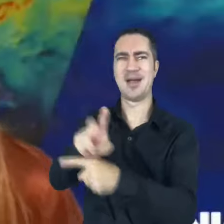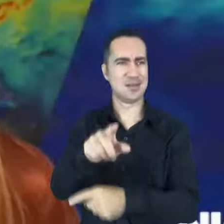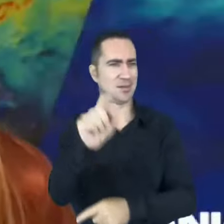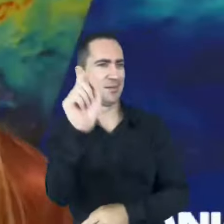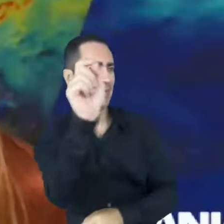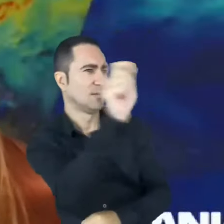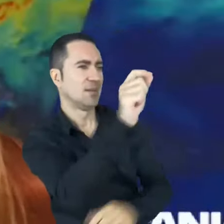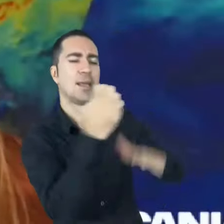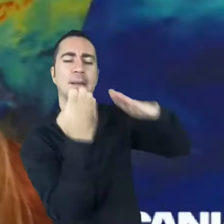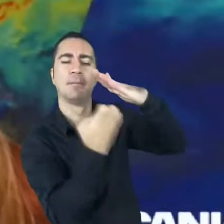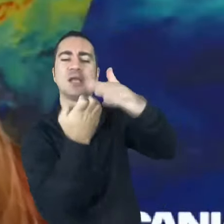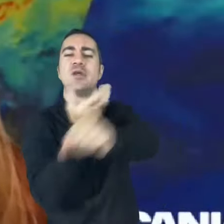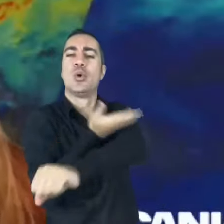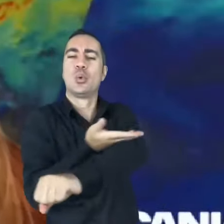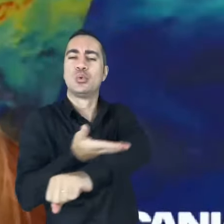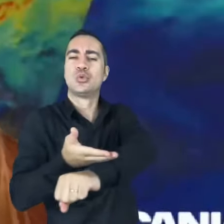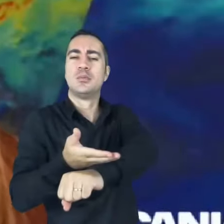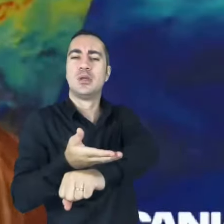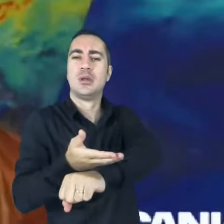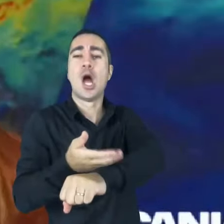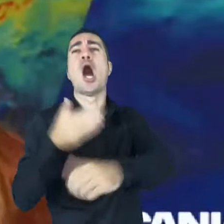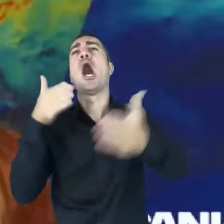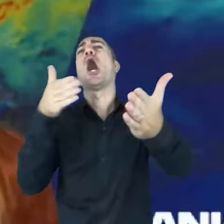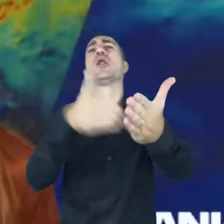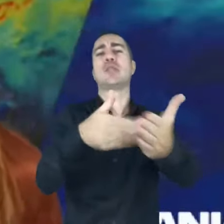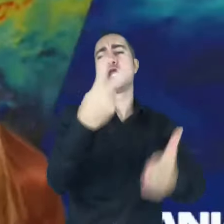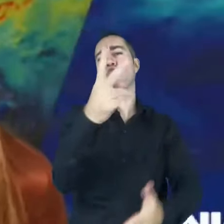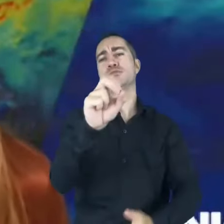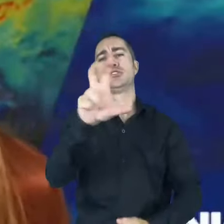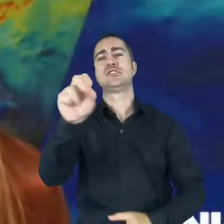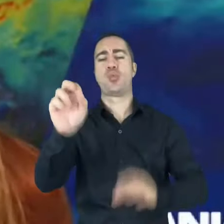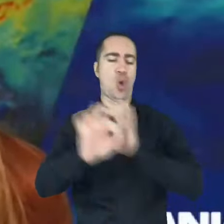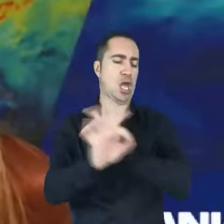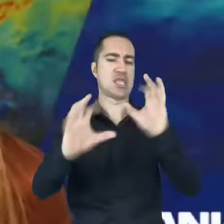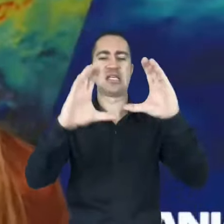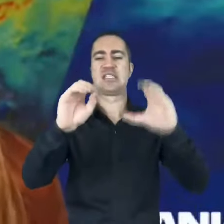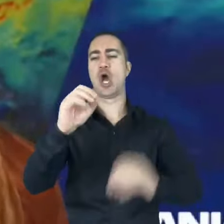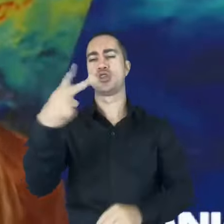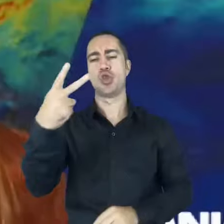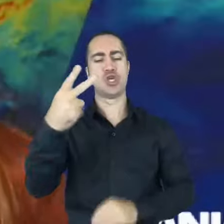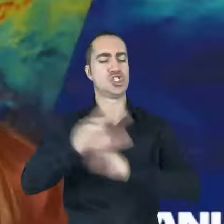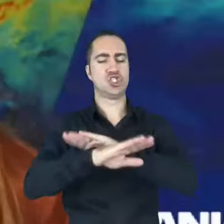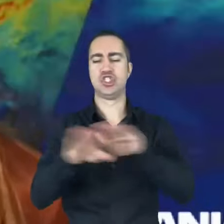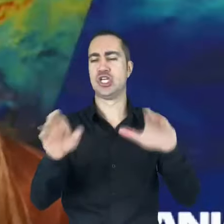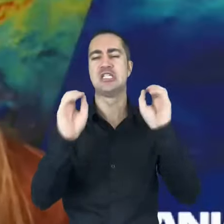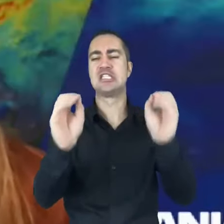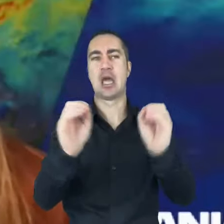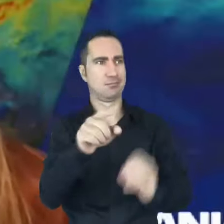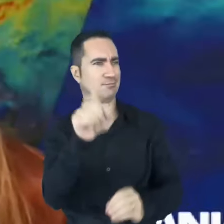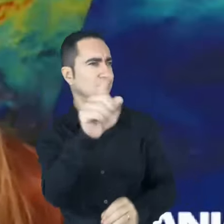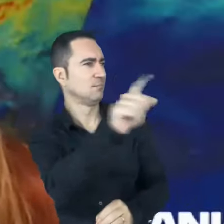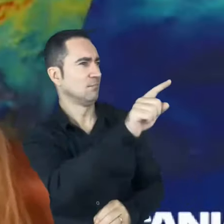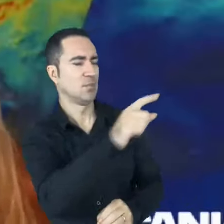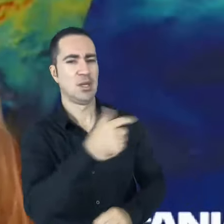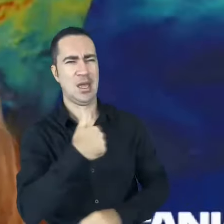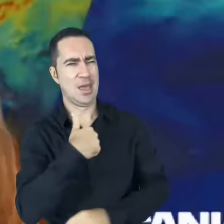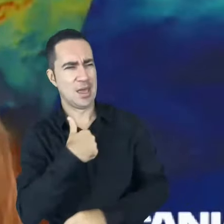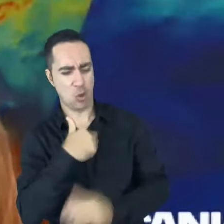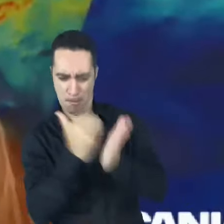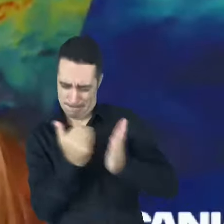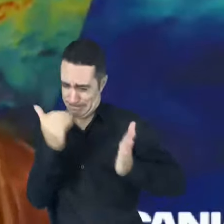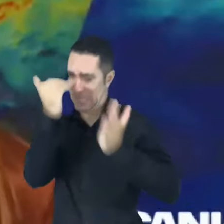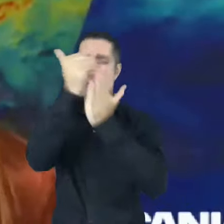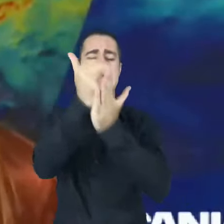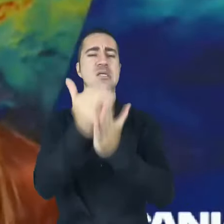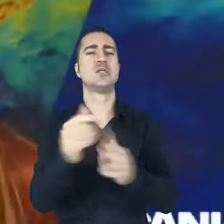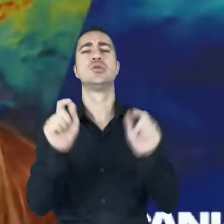até 2050 seremos carbono neutro. Mas, normalmente, eu empurro um pouco mais. Quem na sua equipe